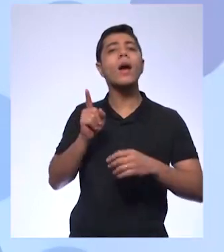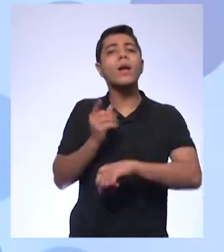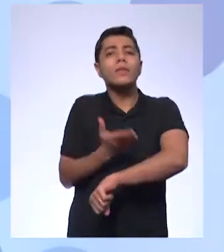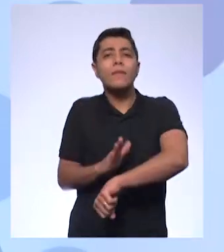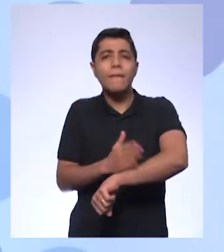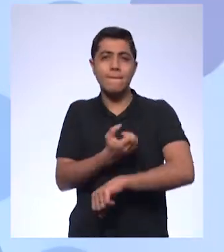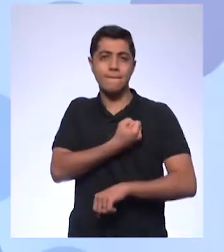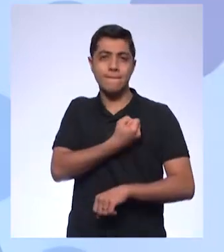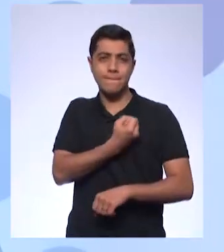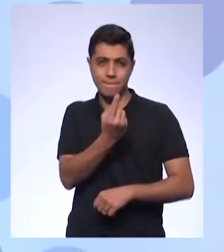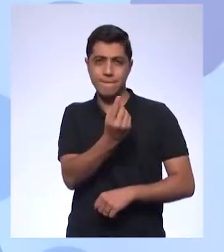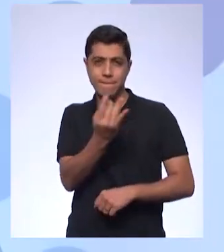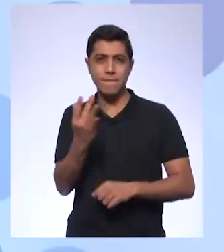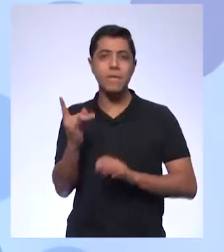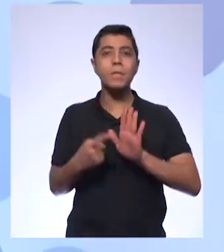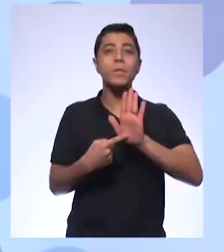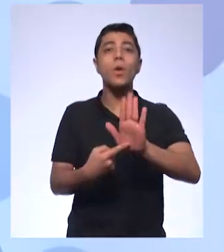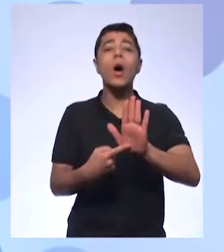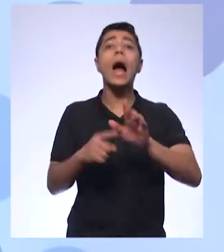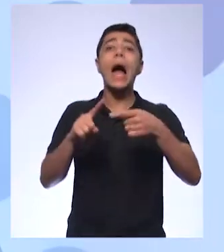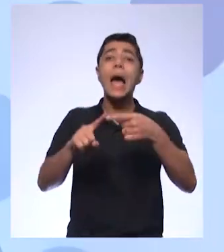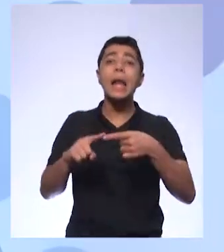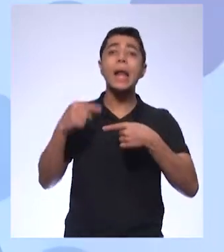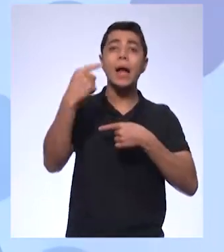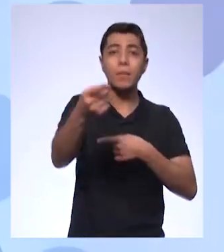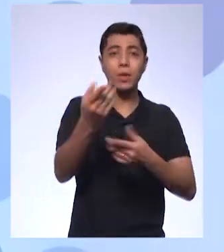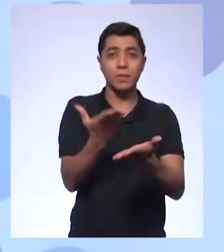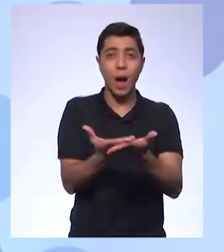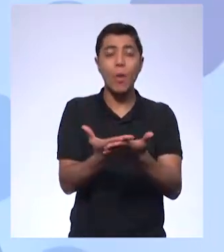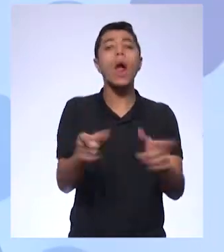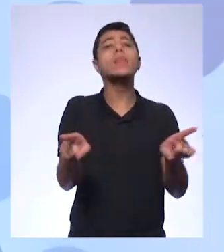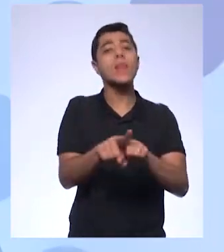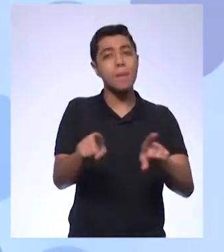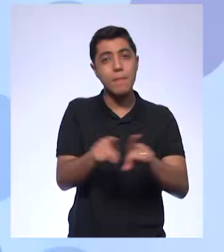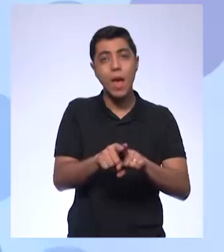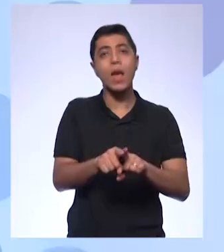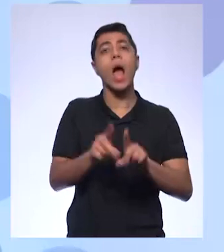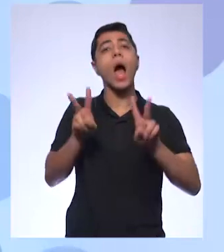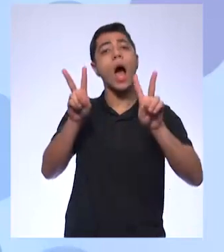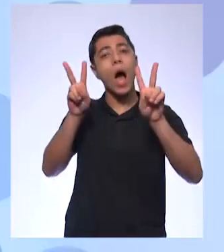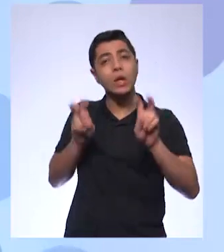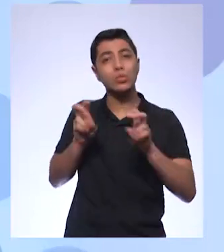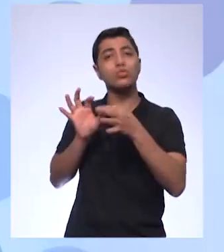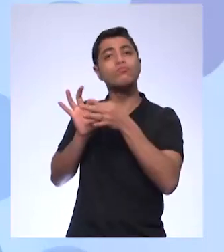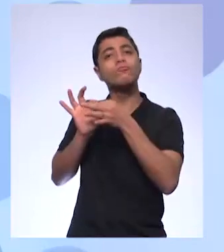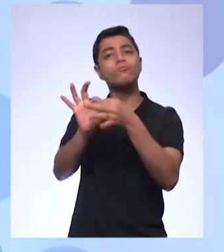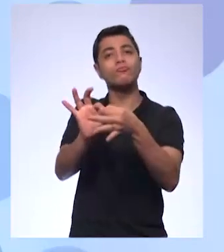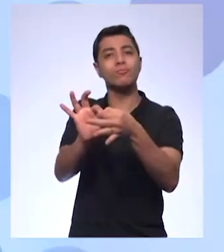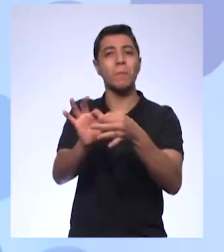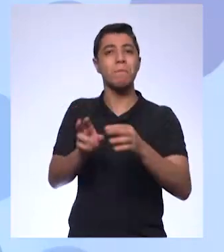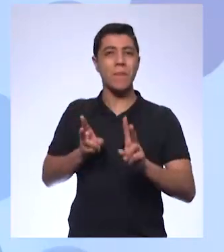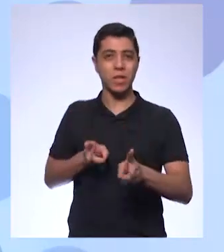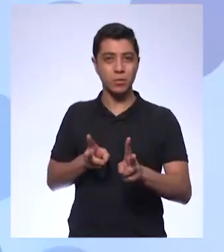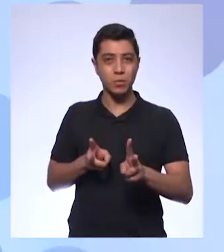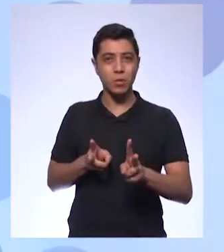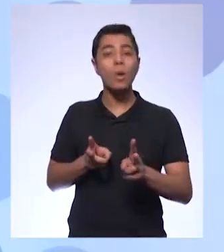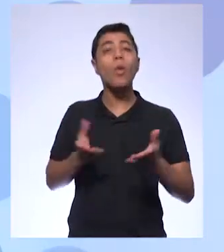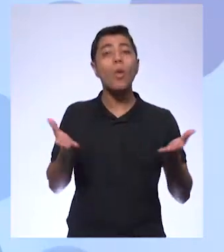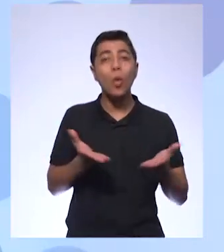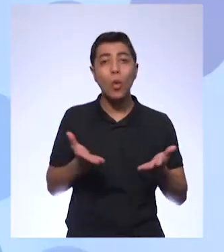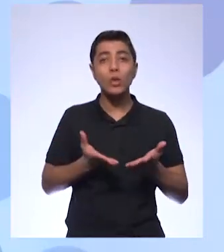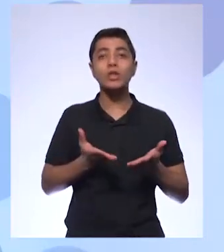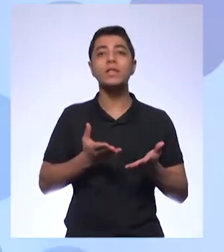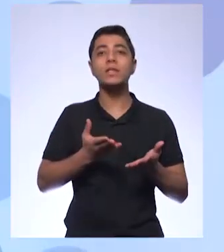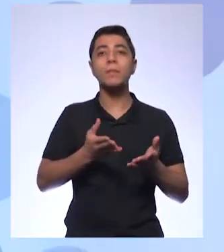que vem, né, onde a gente vai fazer uma retrospectiva, uma retomada de alguns pontos que nós abordamos aqui no